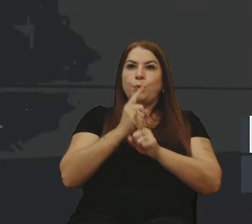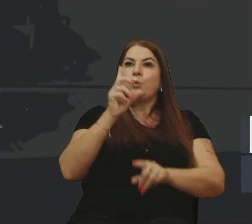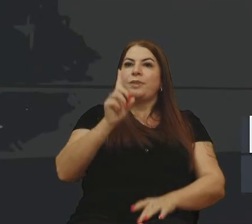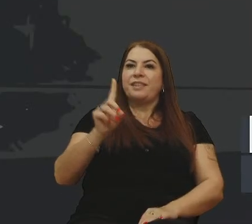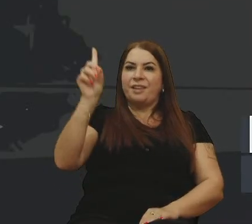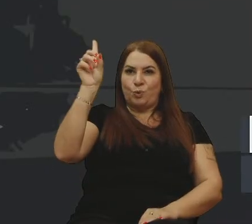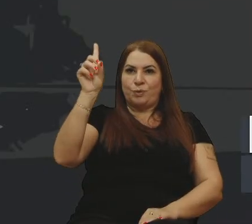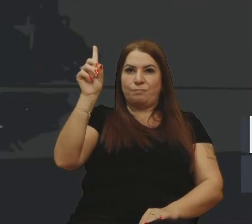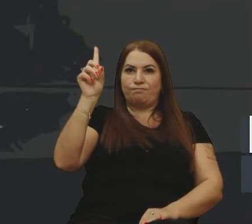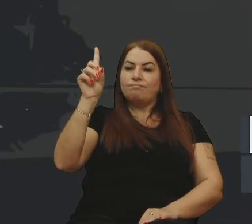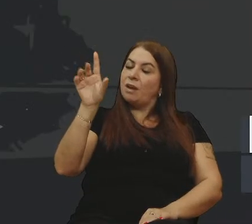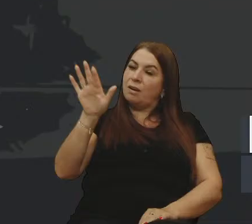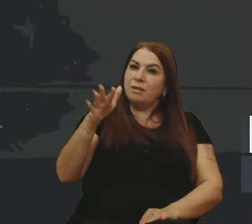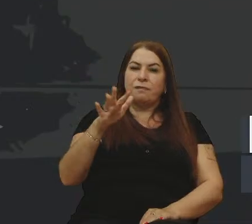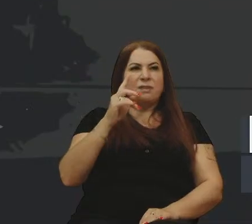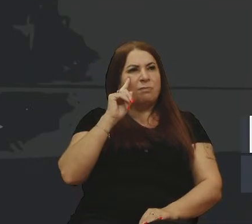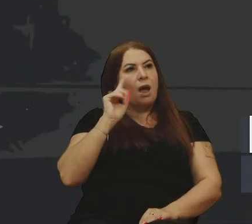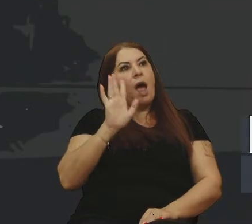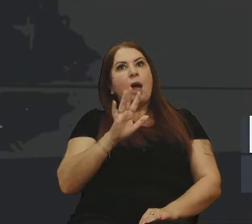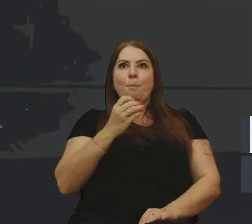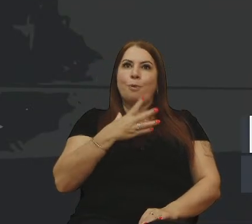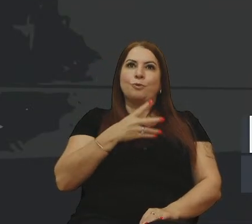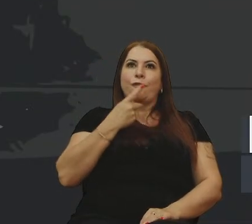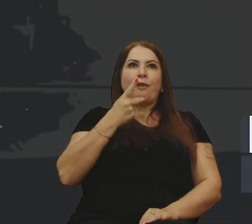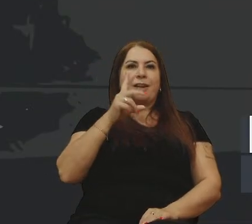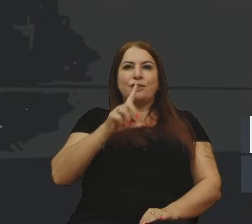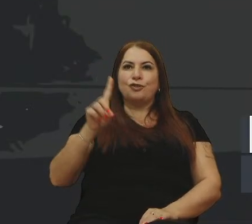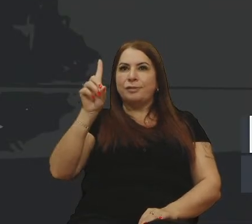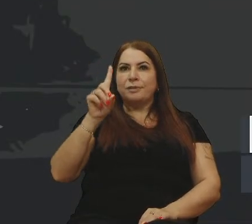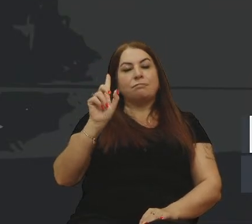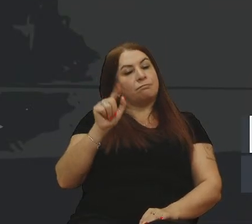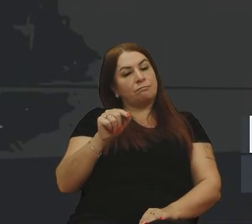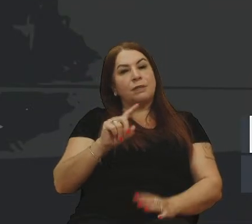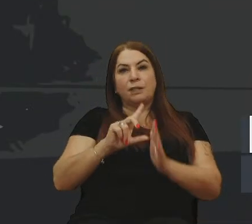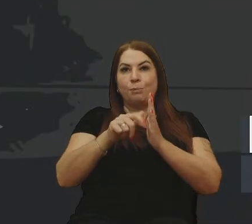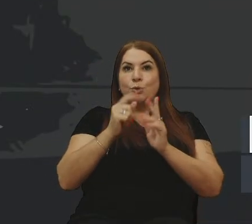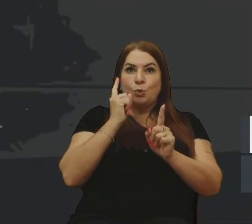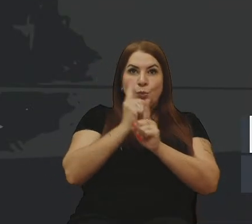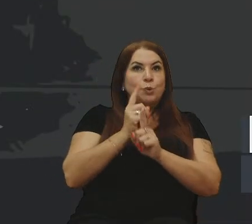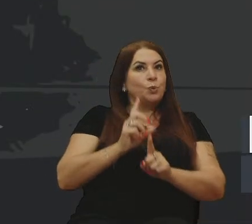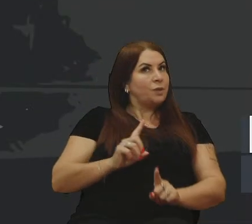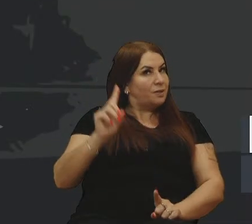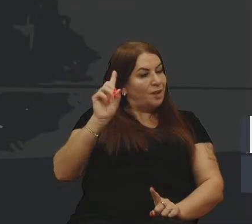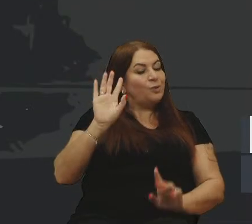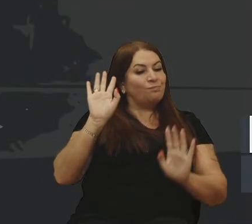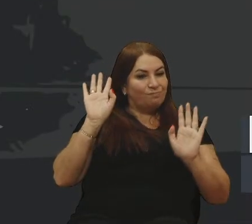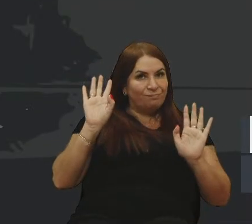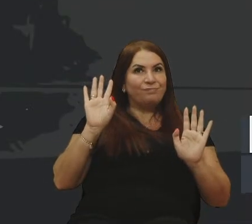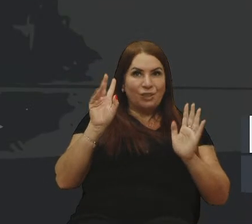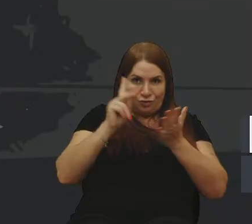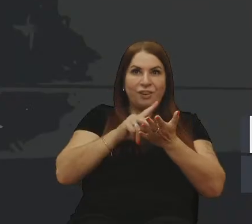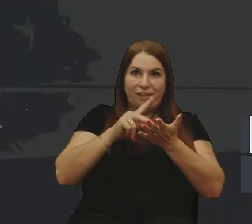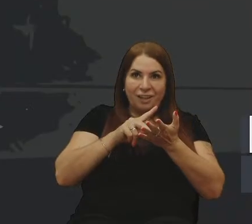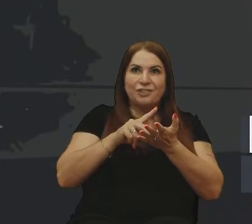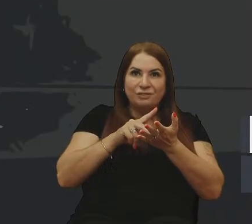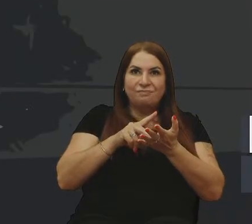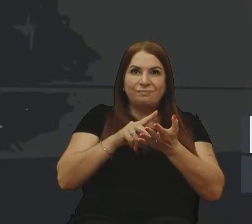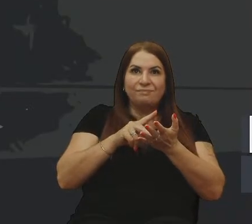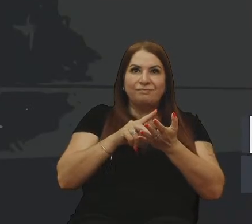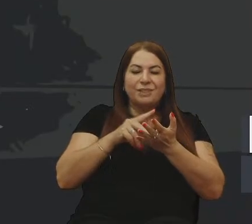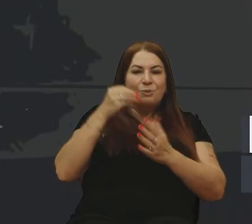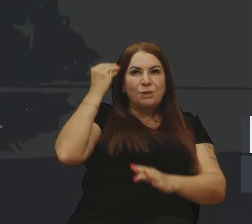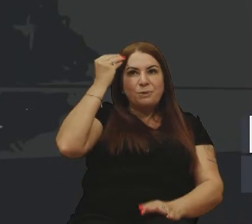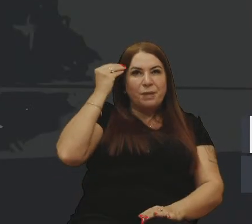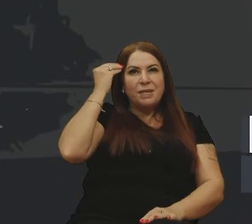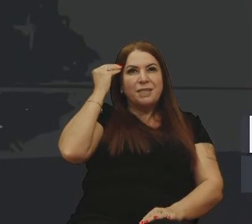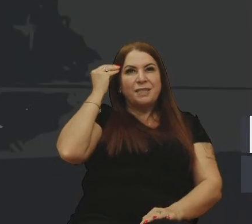aí, talvez vocês vão dizer assim, bom, agora só fala de Deus, né? É que depois que você encontra Deus, daí, de fato, né? Depois que você tem uma experiência